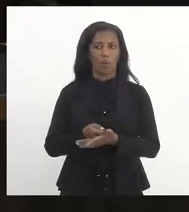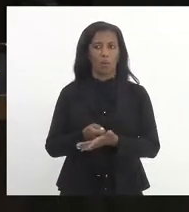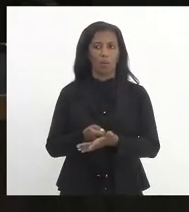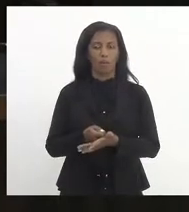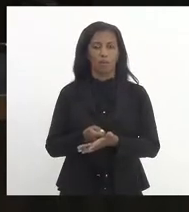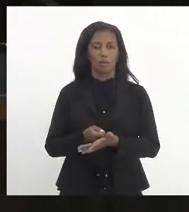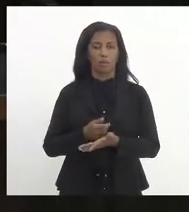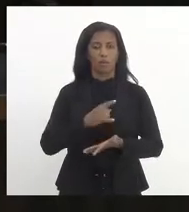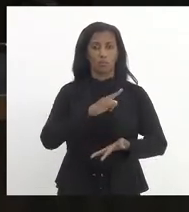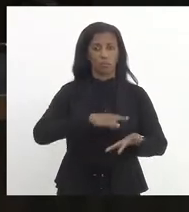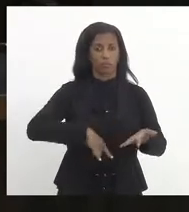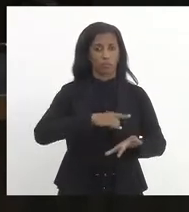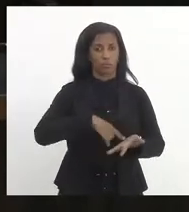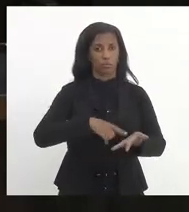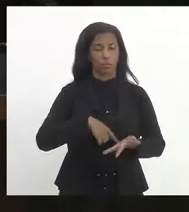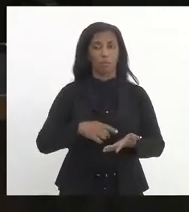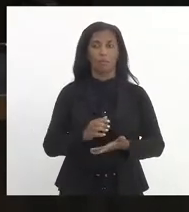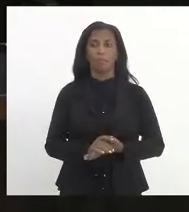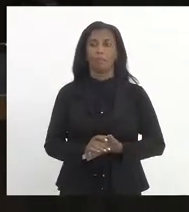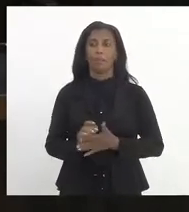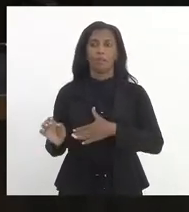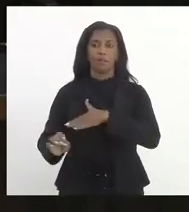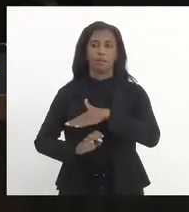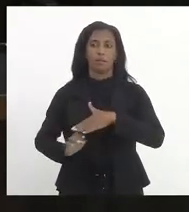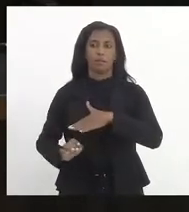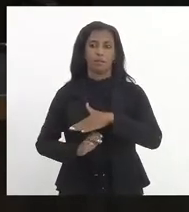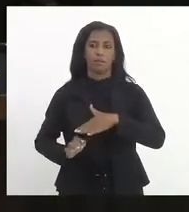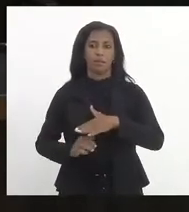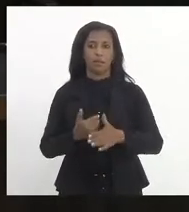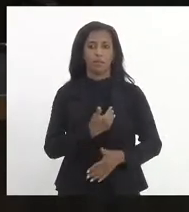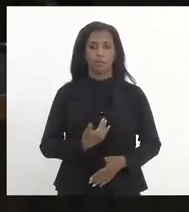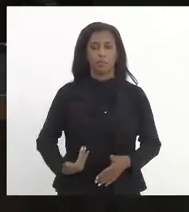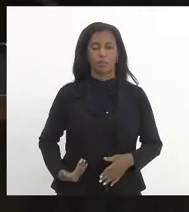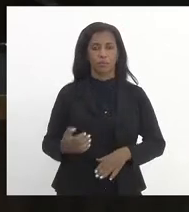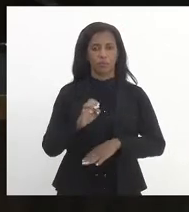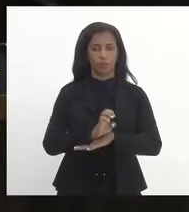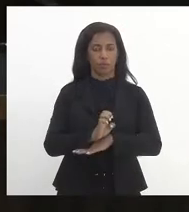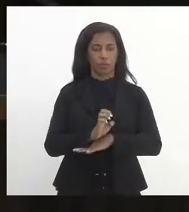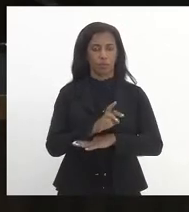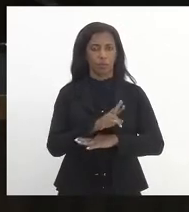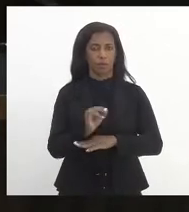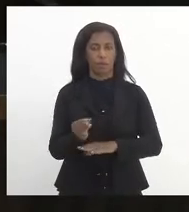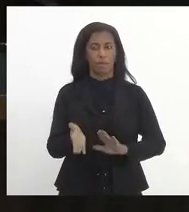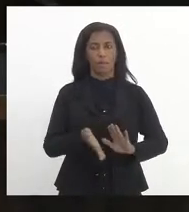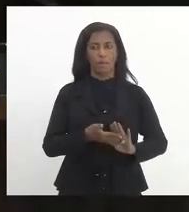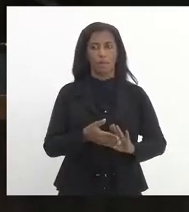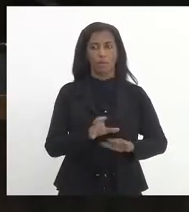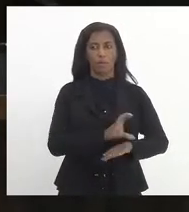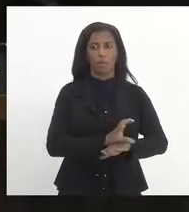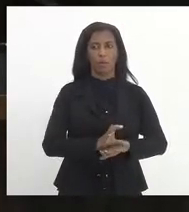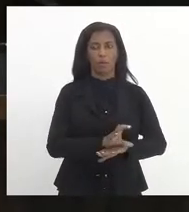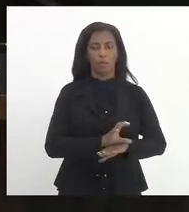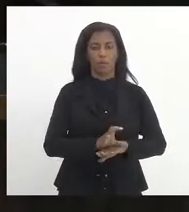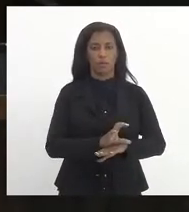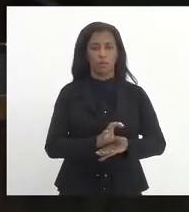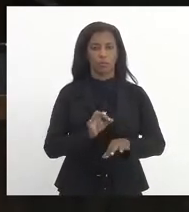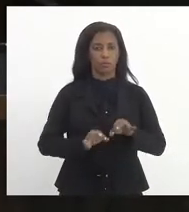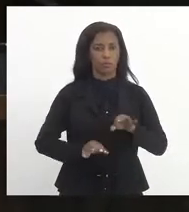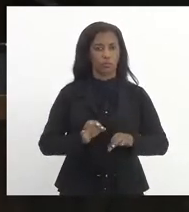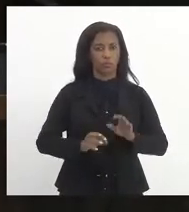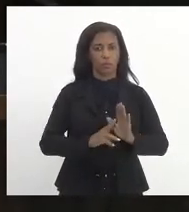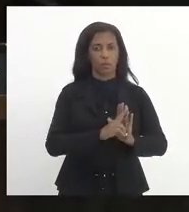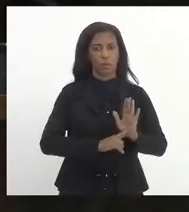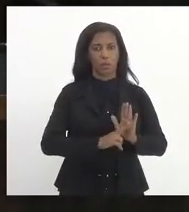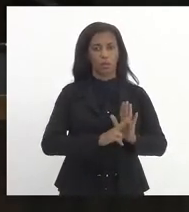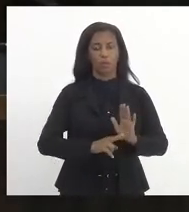faturas realizadas pelas concessionárias de serviços públicos do Estado do Rio de Janeiro. Parecida Comissão de Constituição e Justiça pela Legalidade, relator deputado